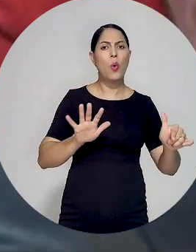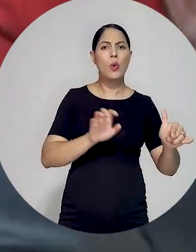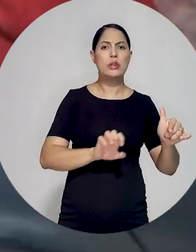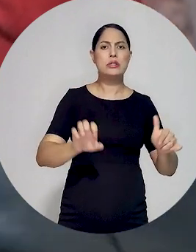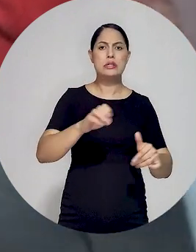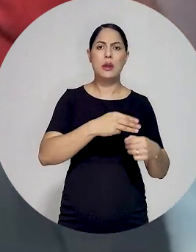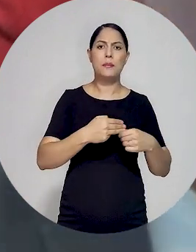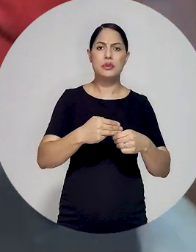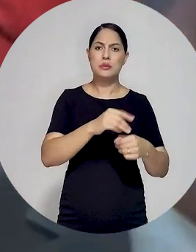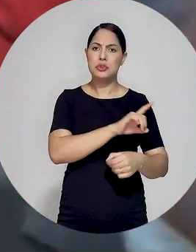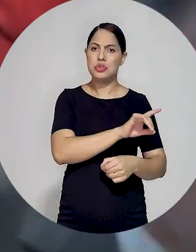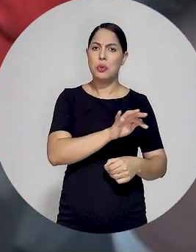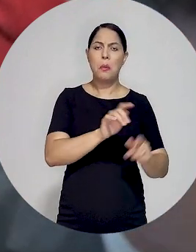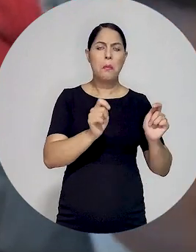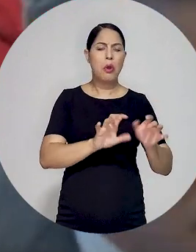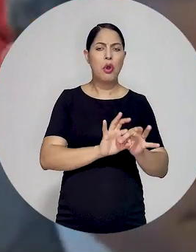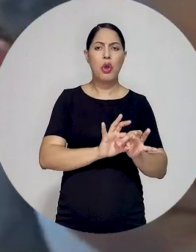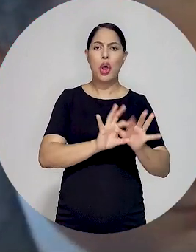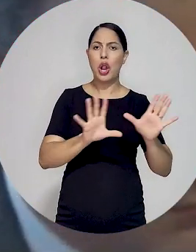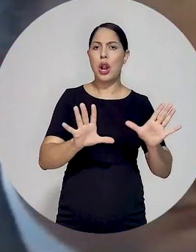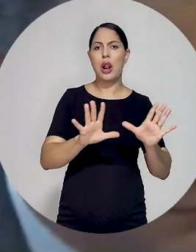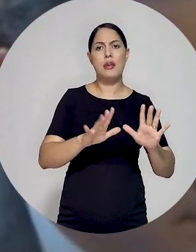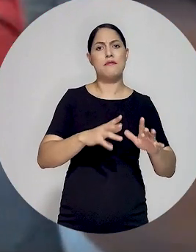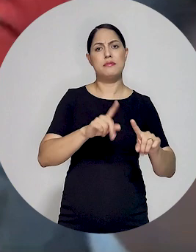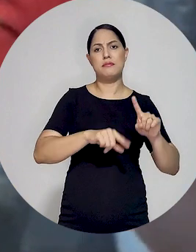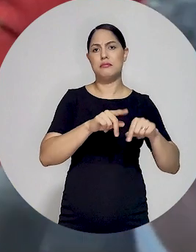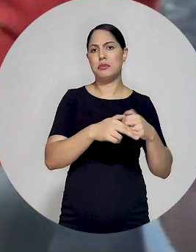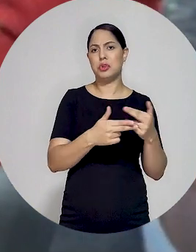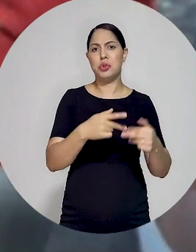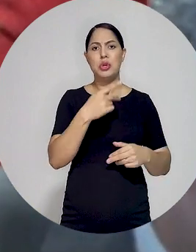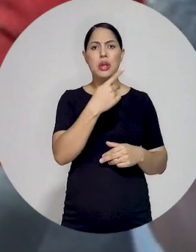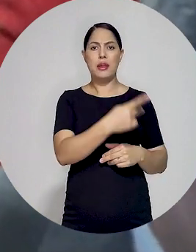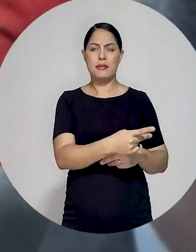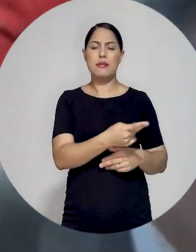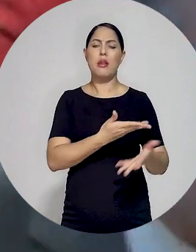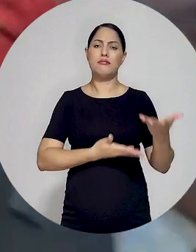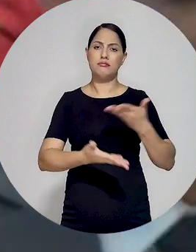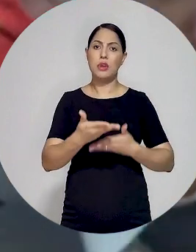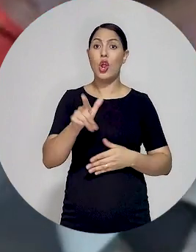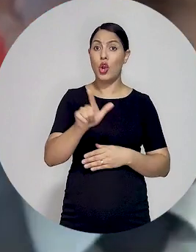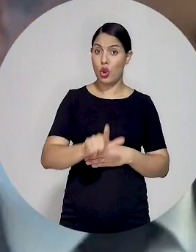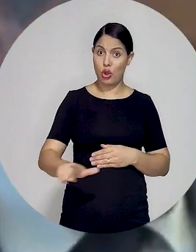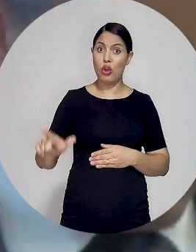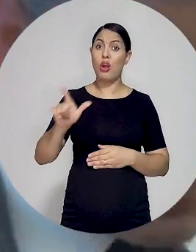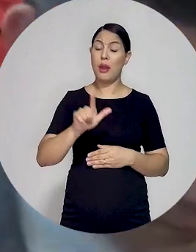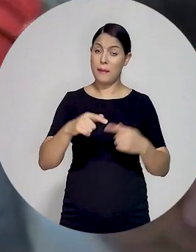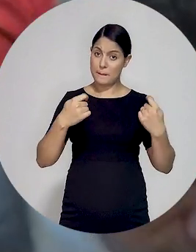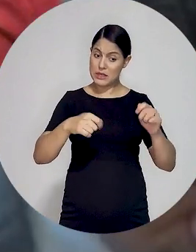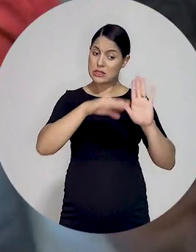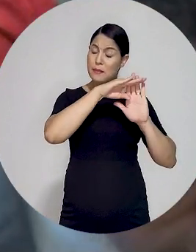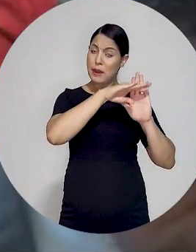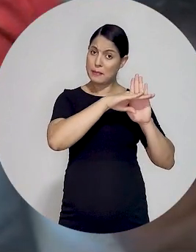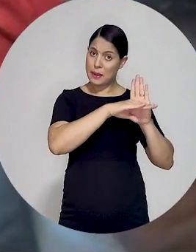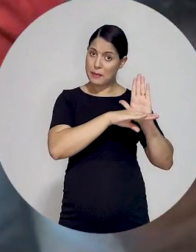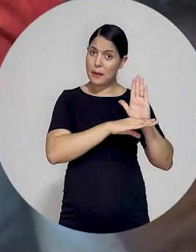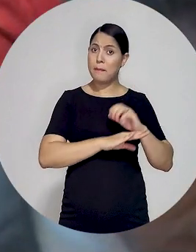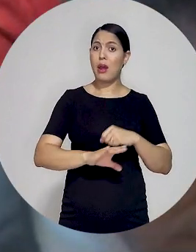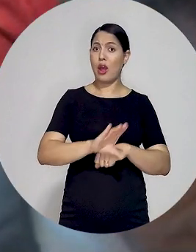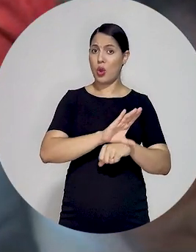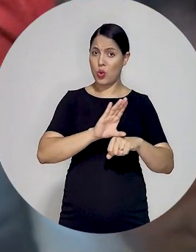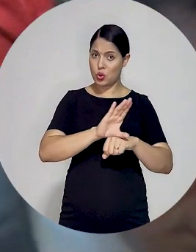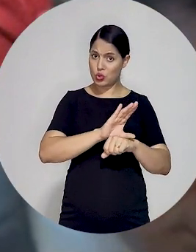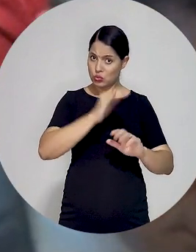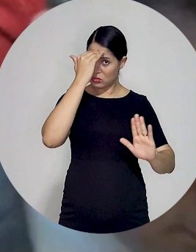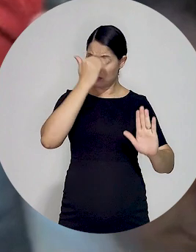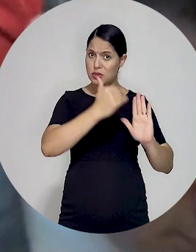podem legislar sobre a alienação direta dos seus próprios bens, que entregam seus patrimônios, observados, por óbvio, os princípios